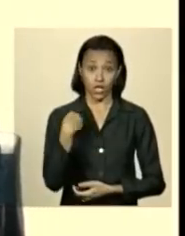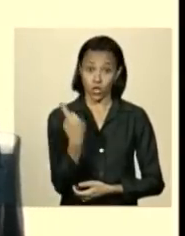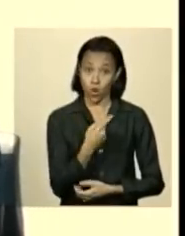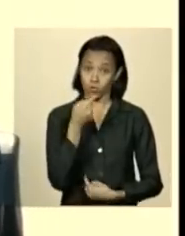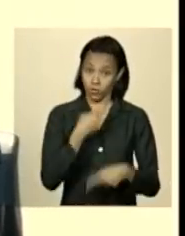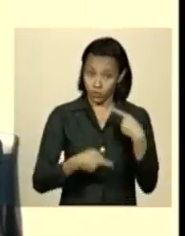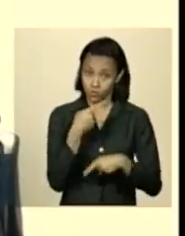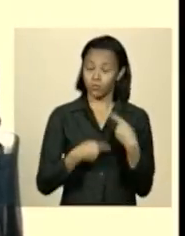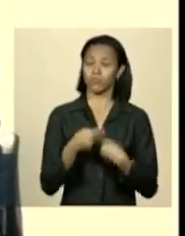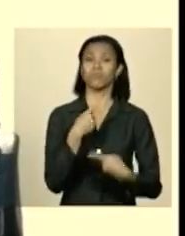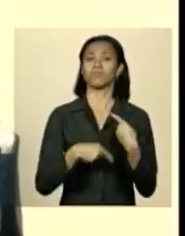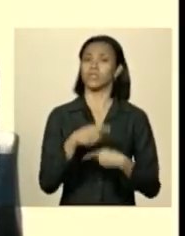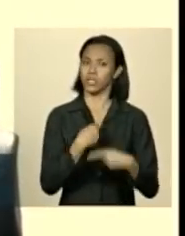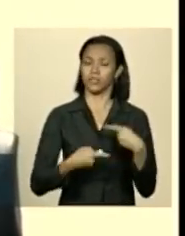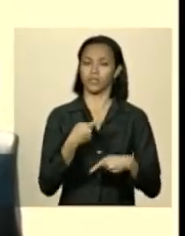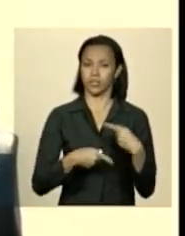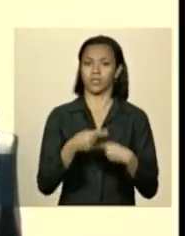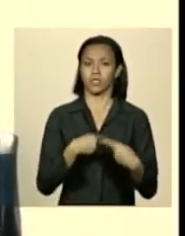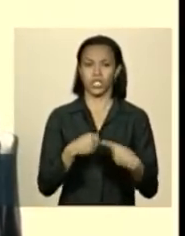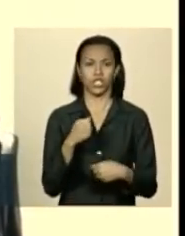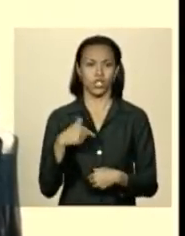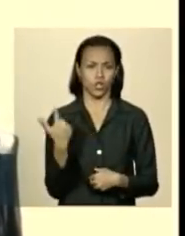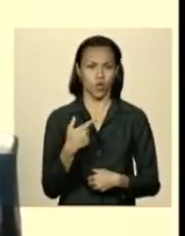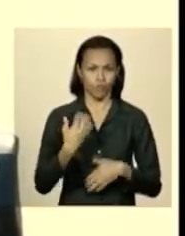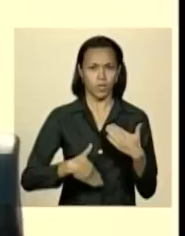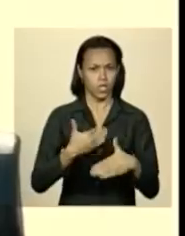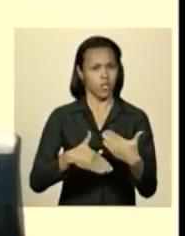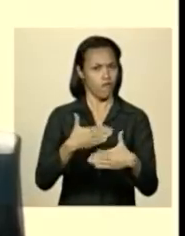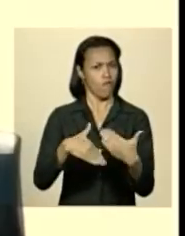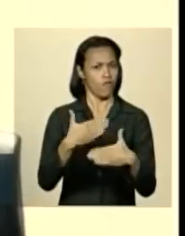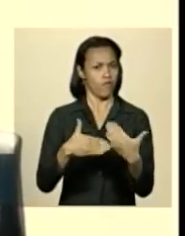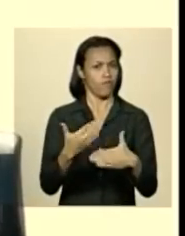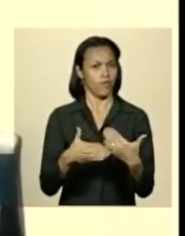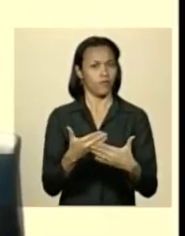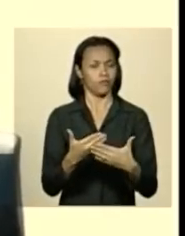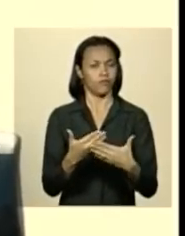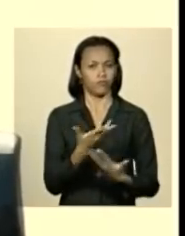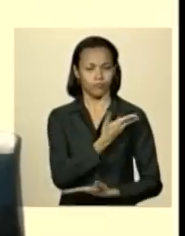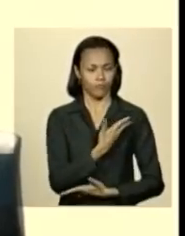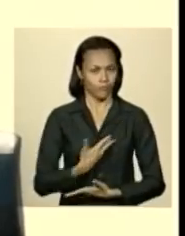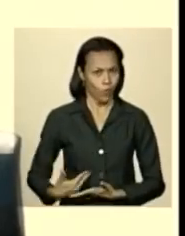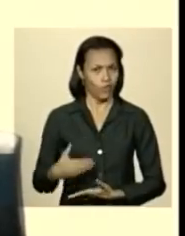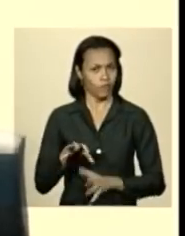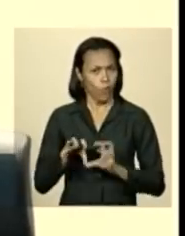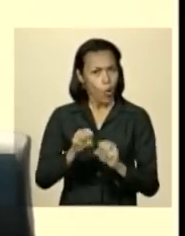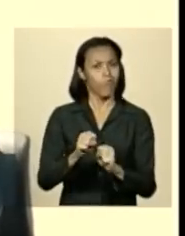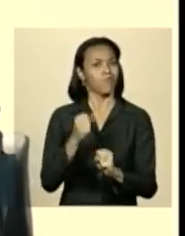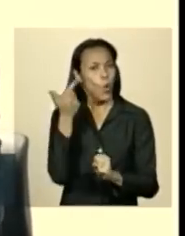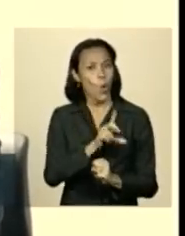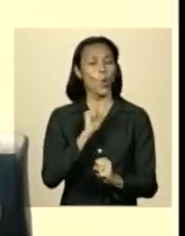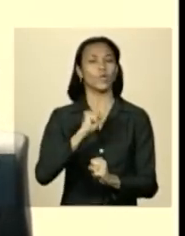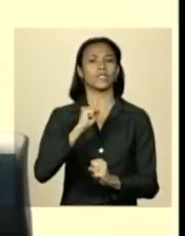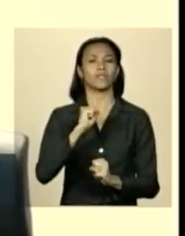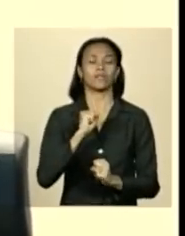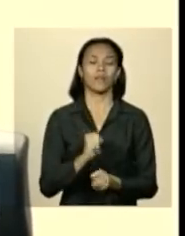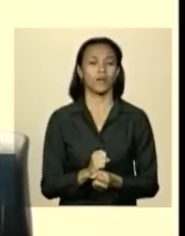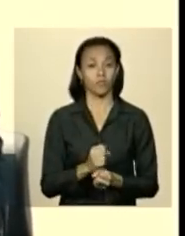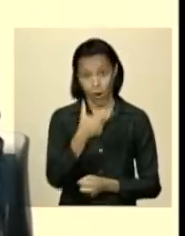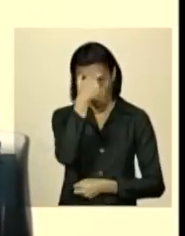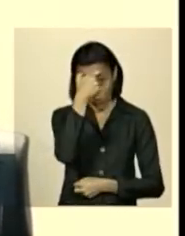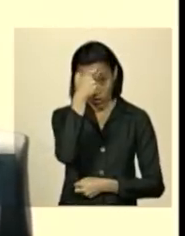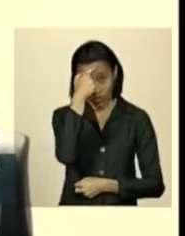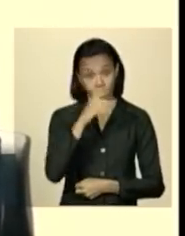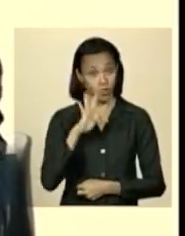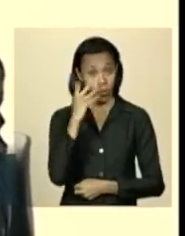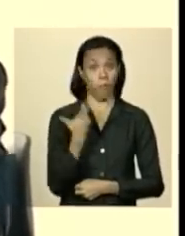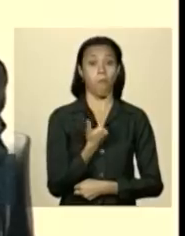políticas as políticas públicas que desenvolvermos nessa parcela do Estado conquistado através da elevação da Consciência do povo